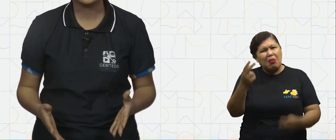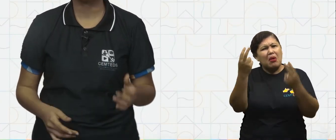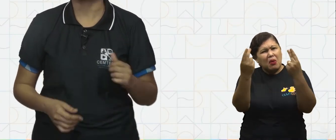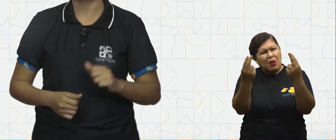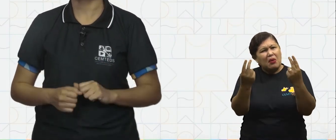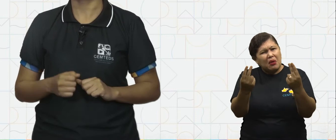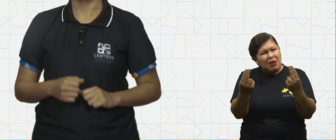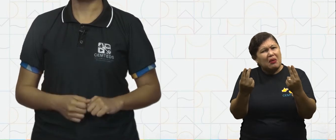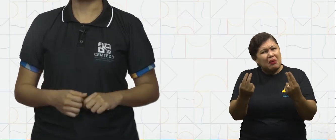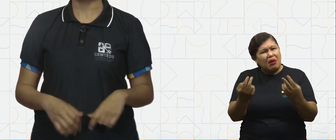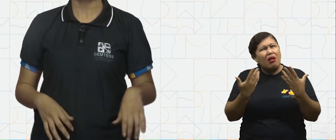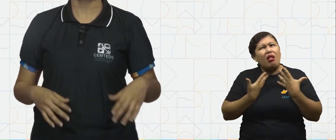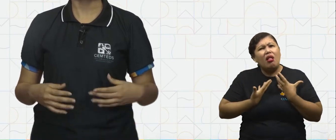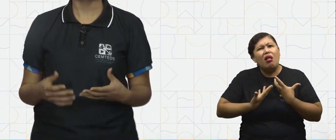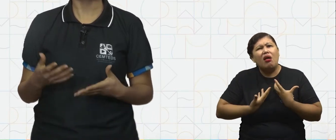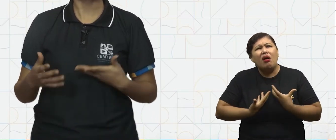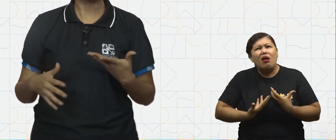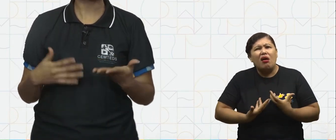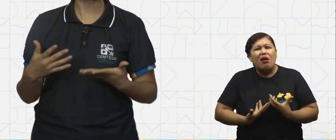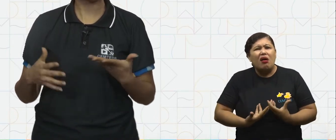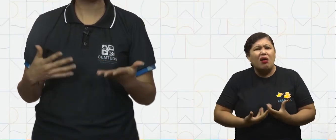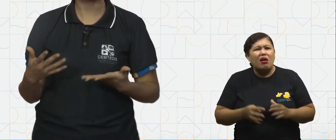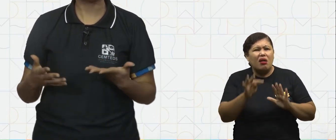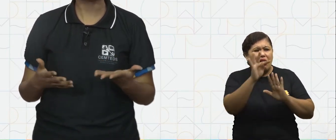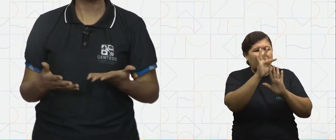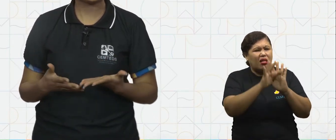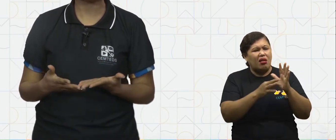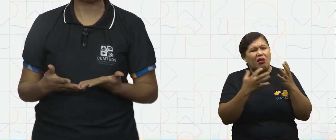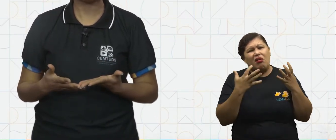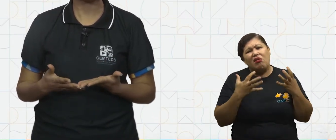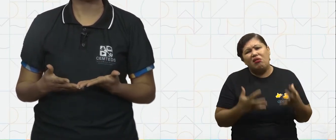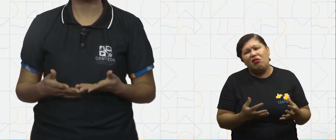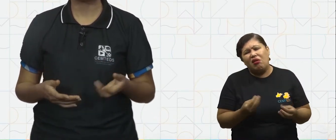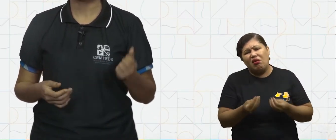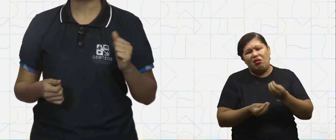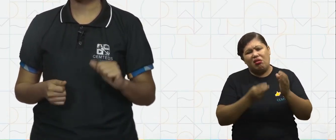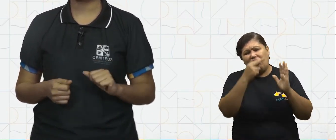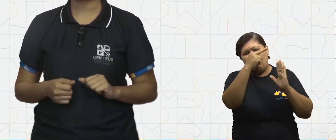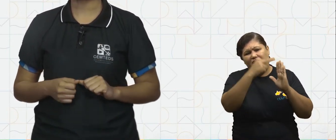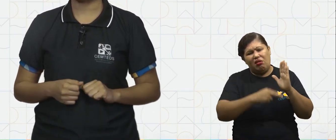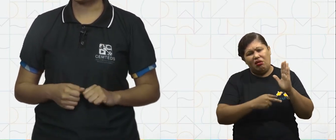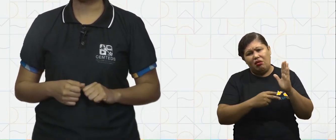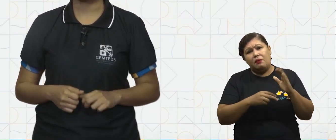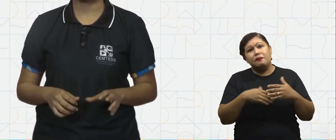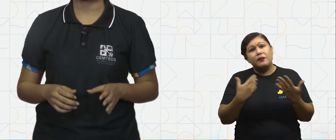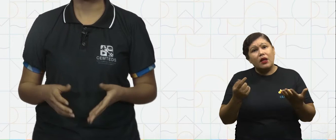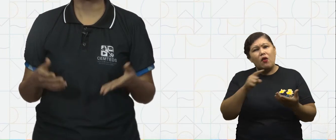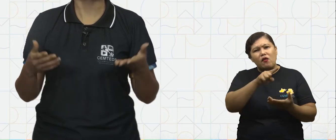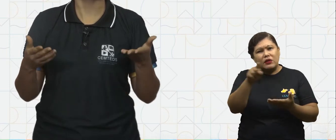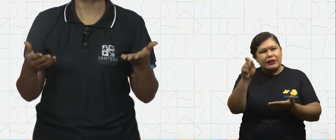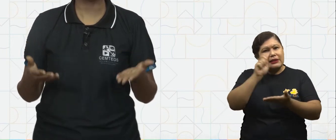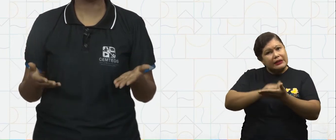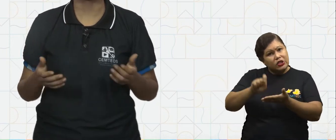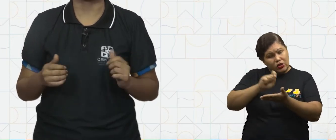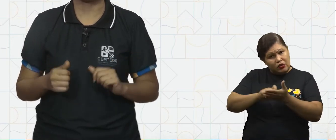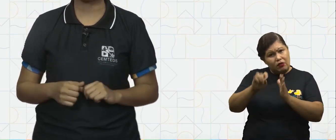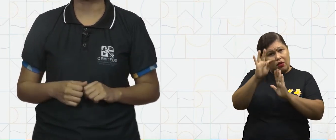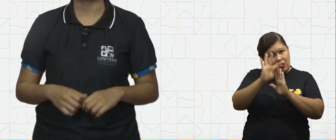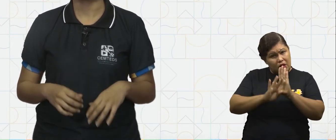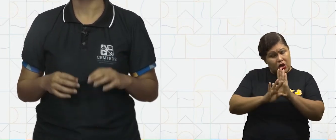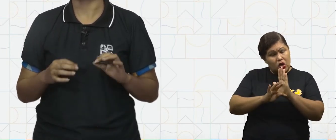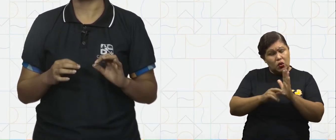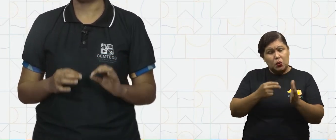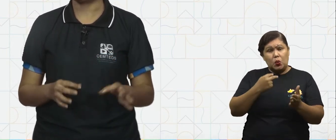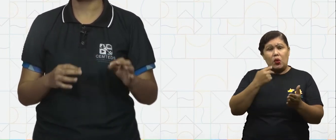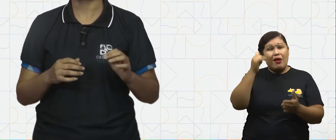cansar? Dessa forma, o texto ficou meio cansativo de ler, não é mesmo? Escrever um texto e repetir tantas